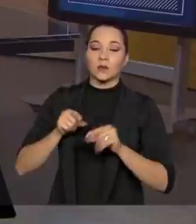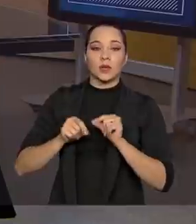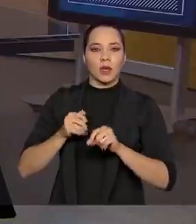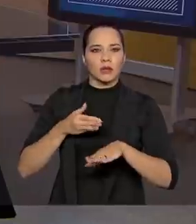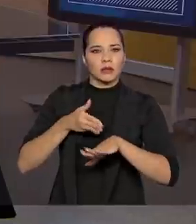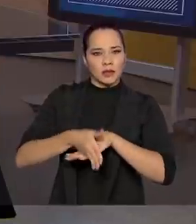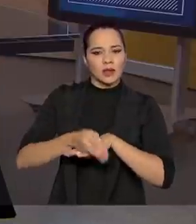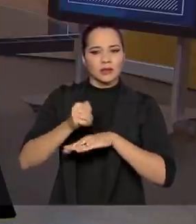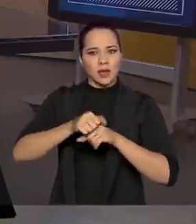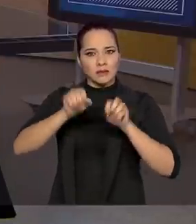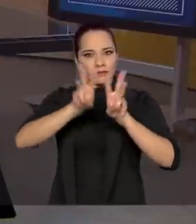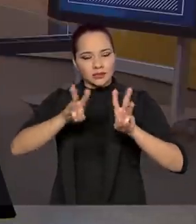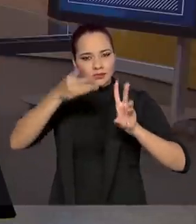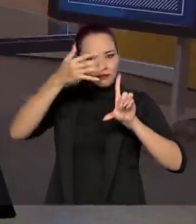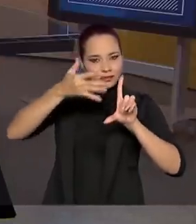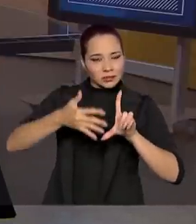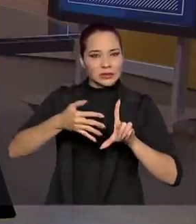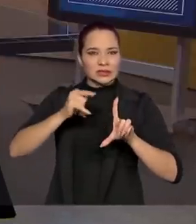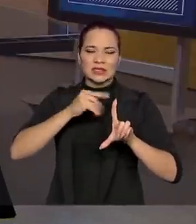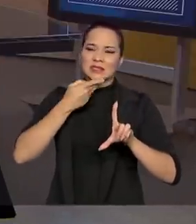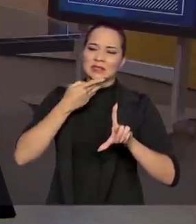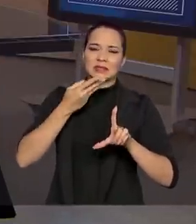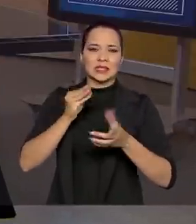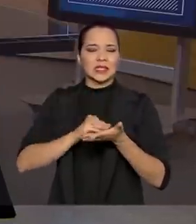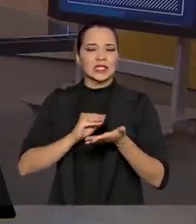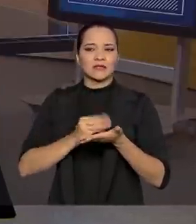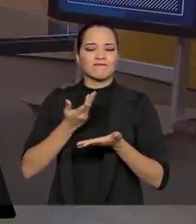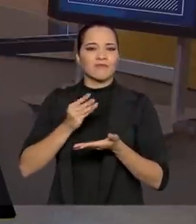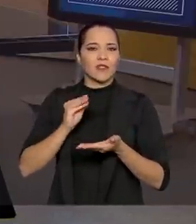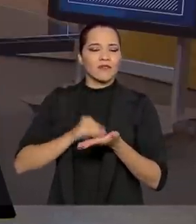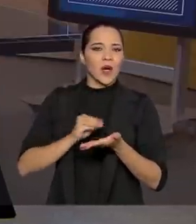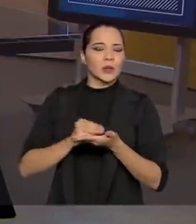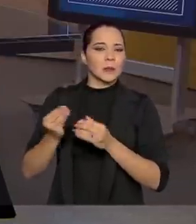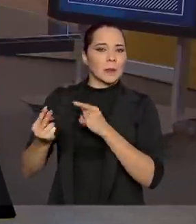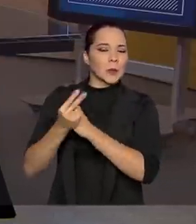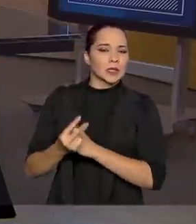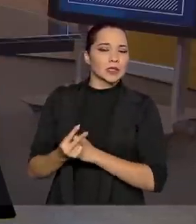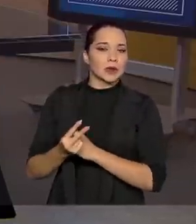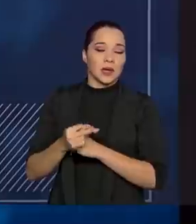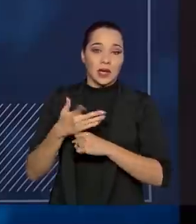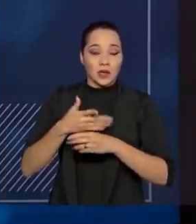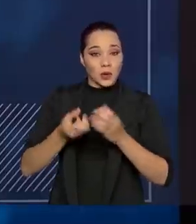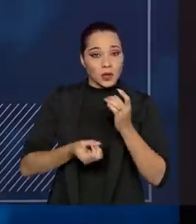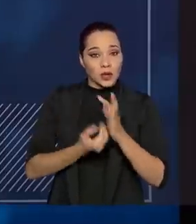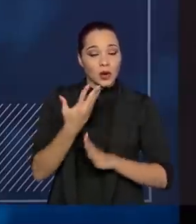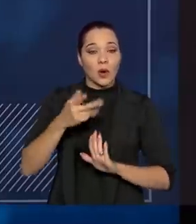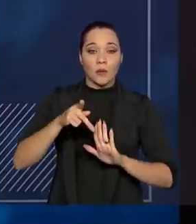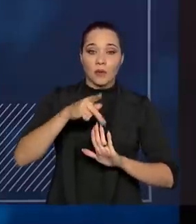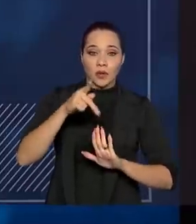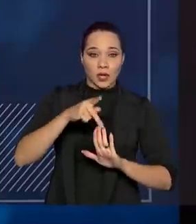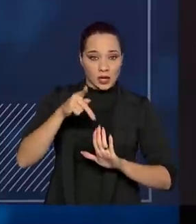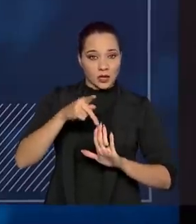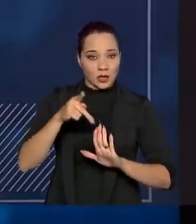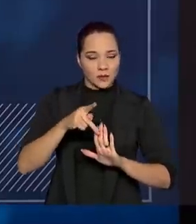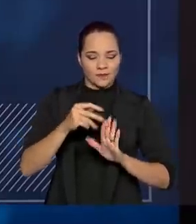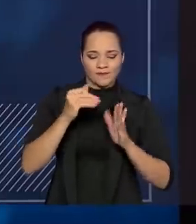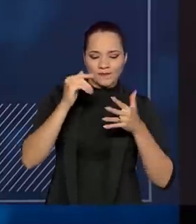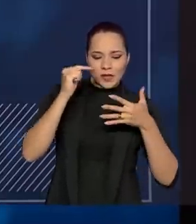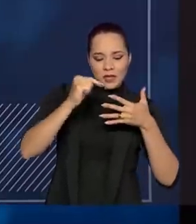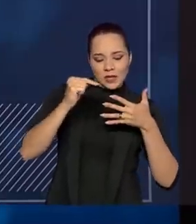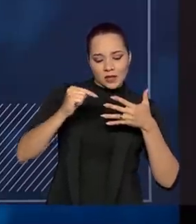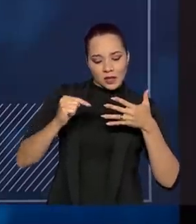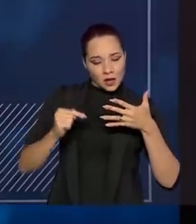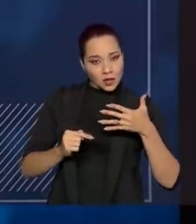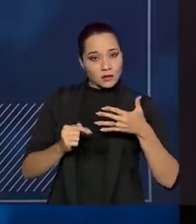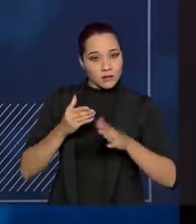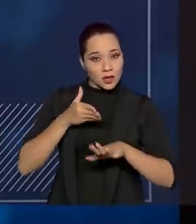nessas plataformas digitais, se sentir desprotegido também, né? Então, nós criamos uma portaria criando critérios para o